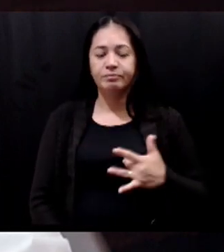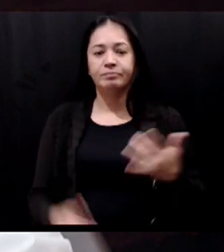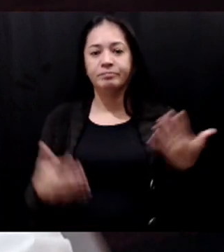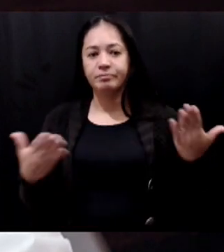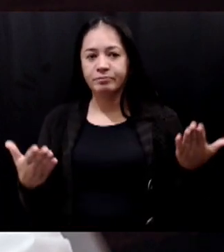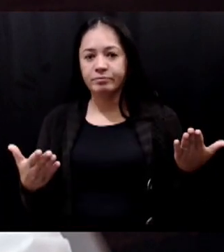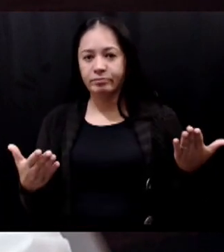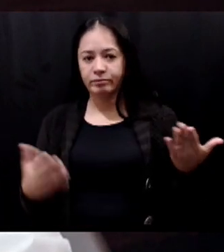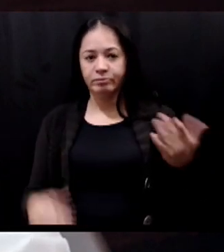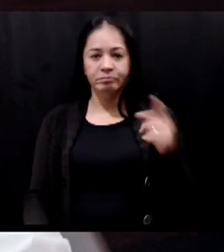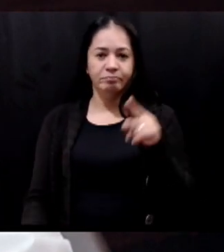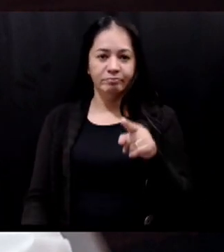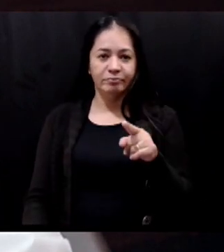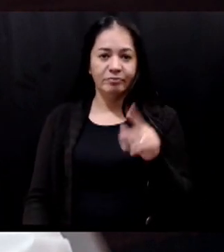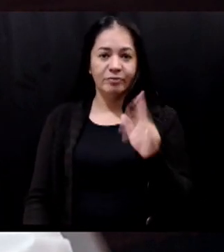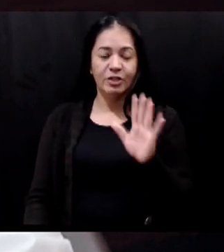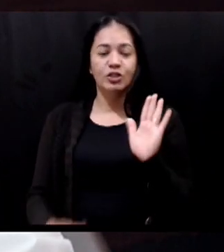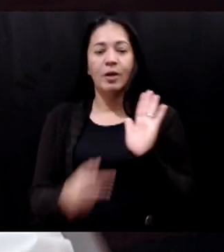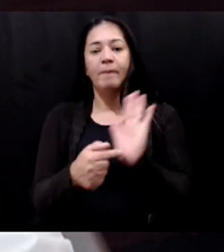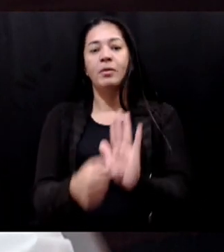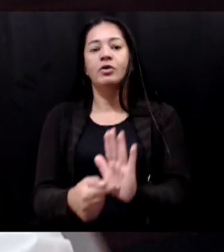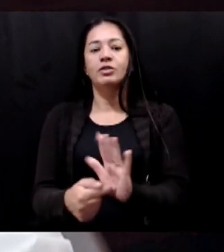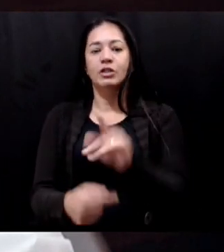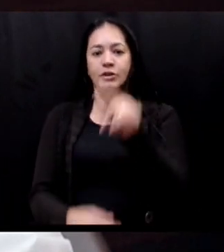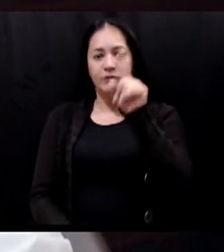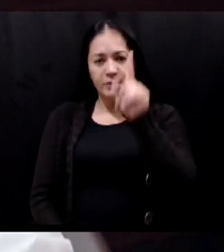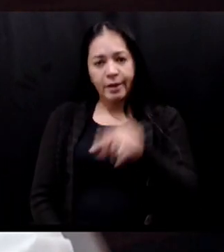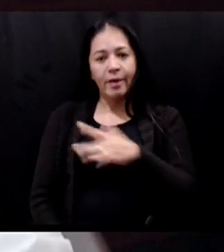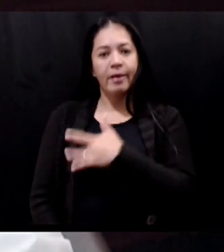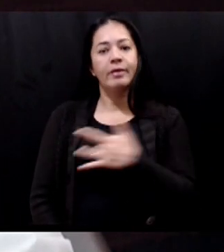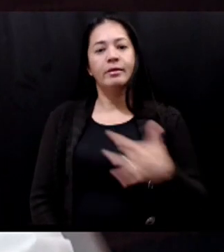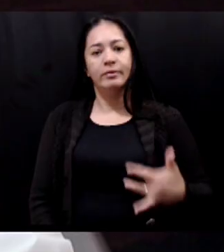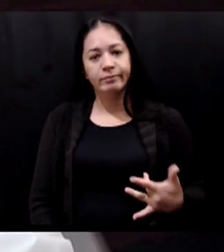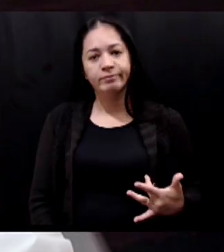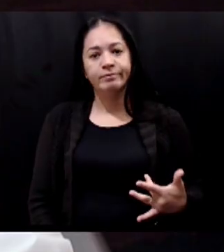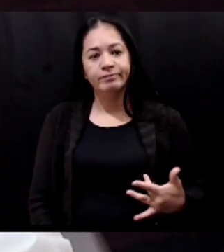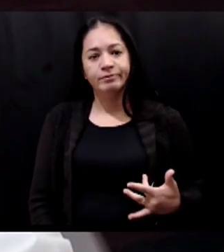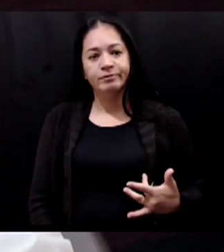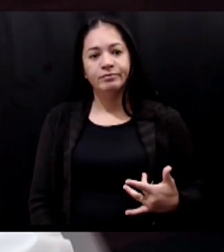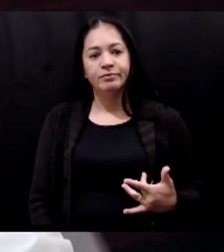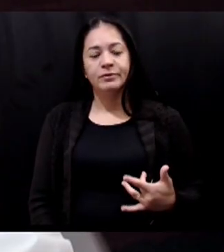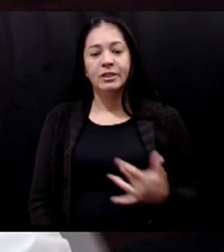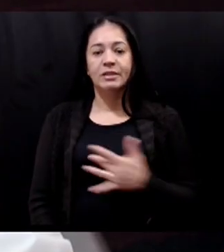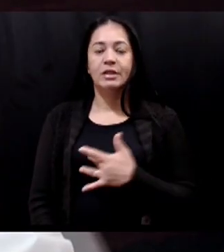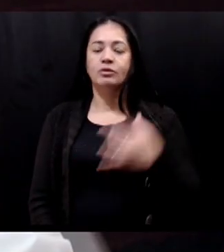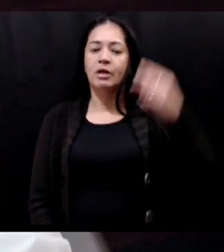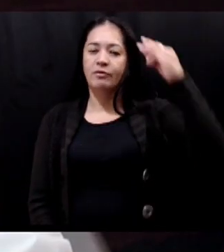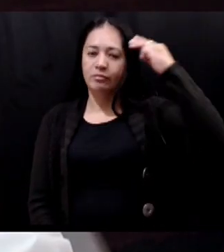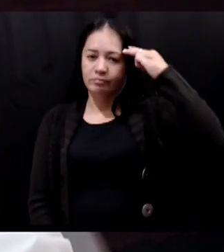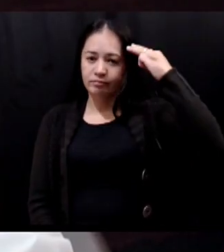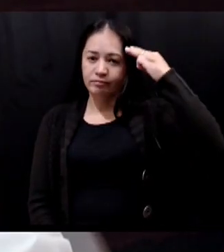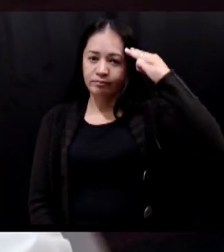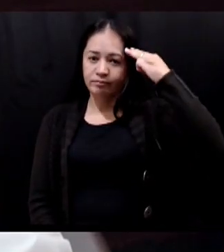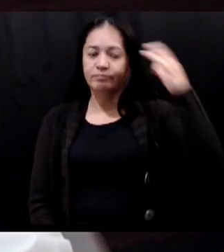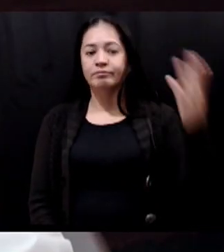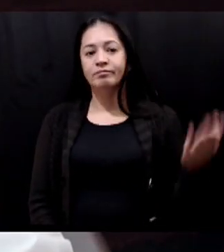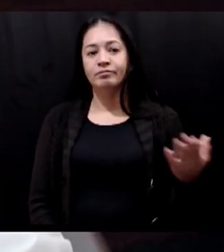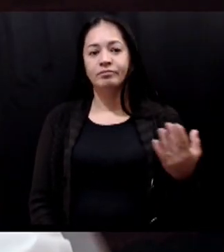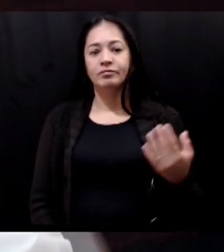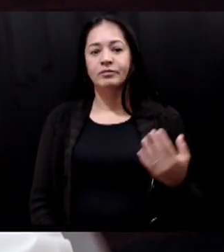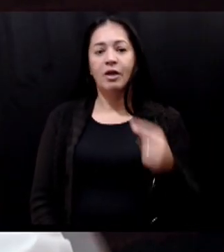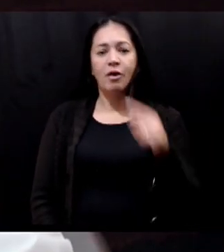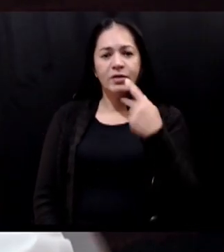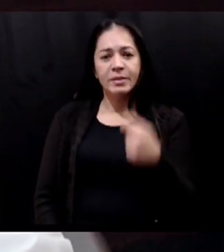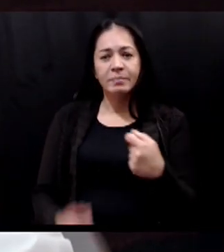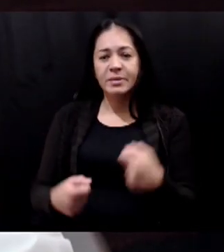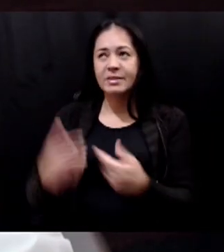já demonstra que você é saudável, né? Saudável nessa mentalidade. Então, seja grato pela saúde que você tem